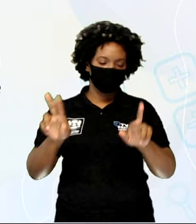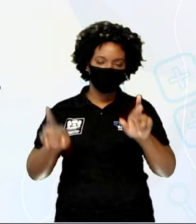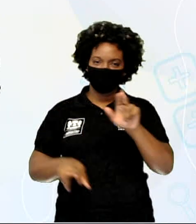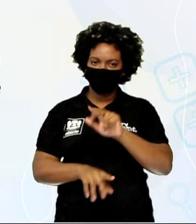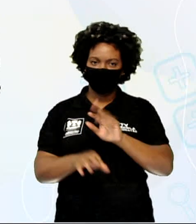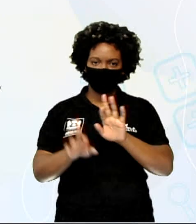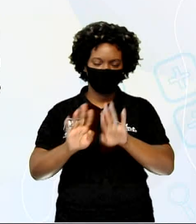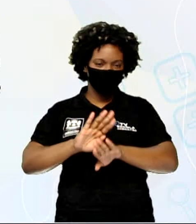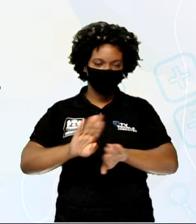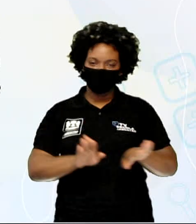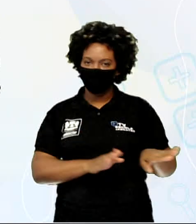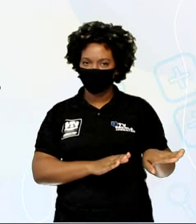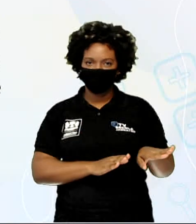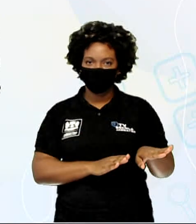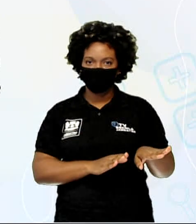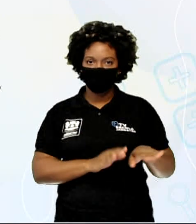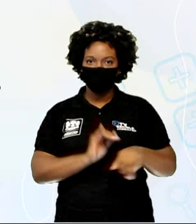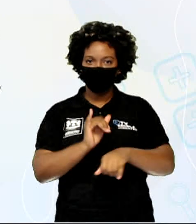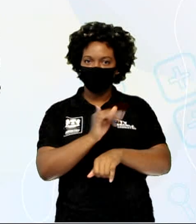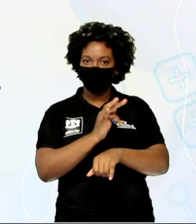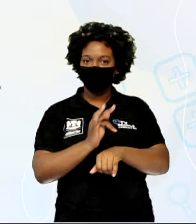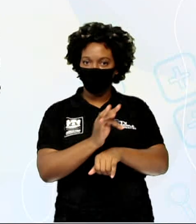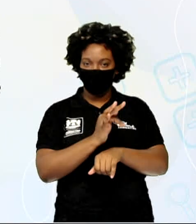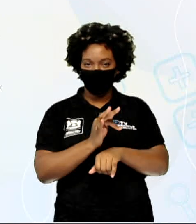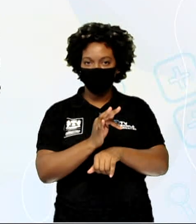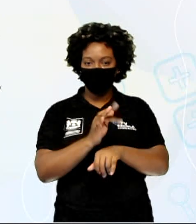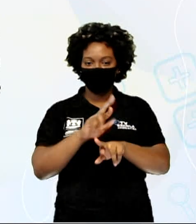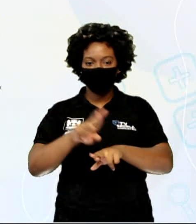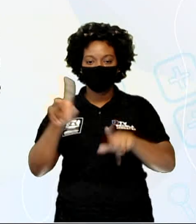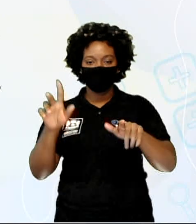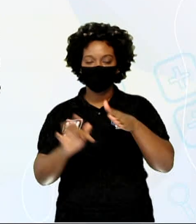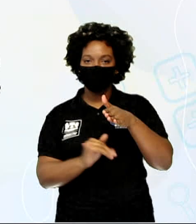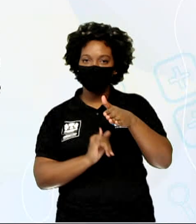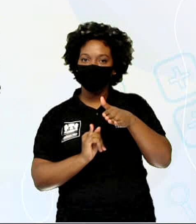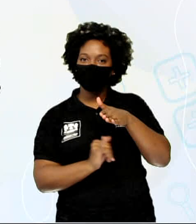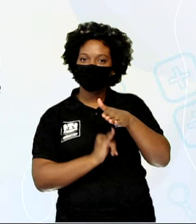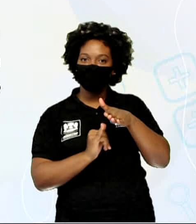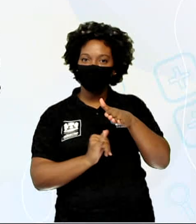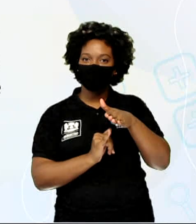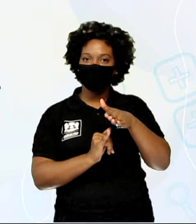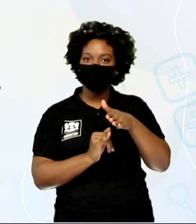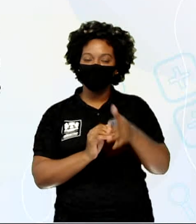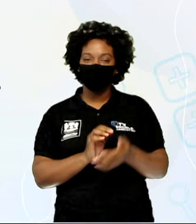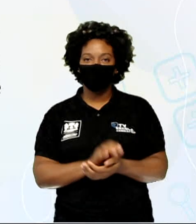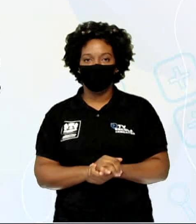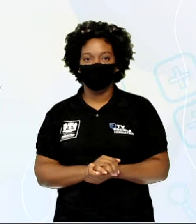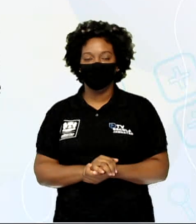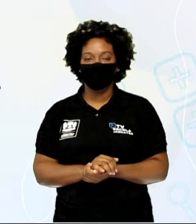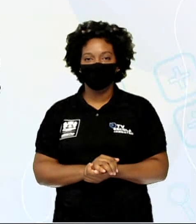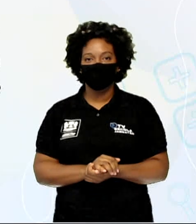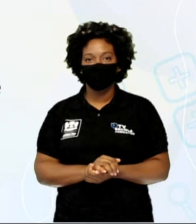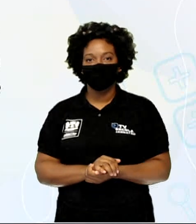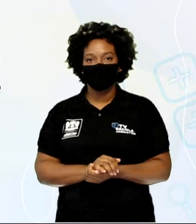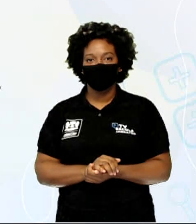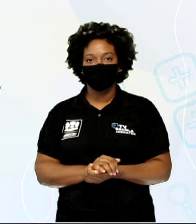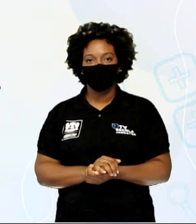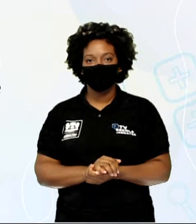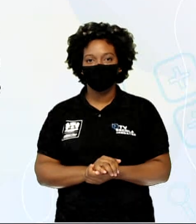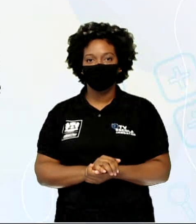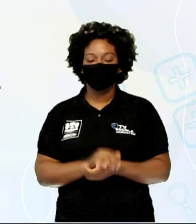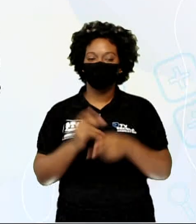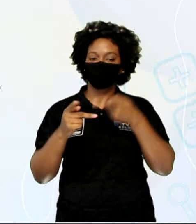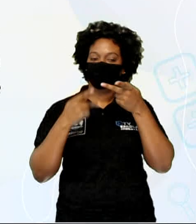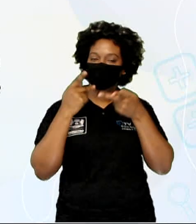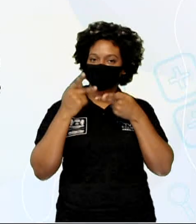linguagem formal, né? A informal ela não tem preocupação com as normas gramaticais, já a formal ela tem toda uma preocupação, tanto na